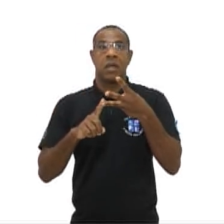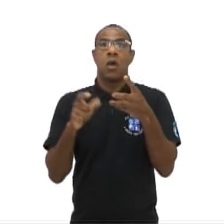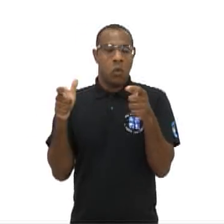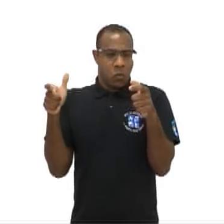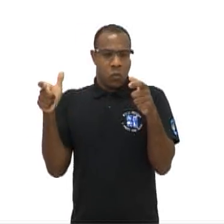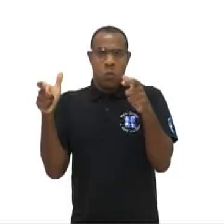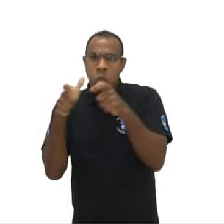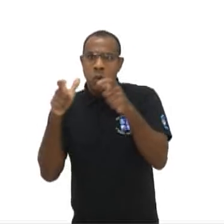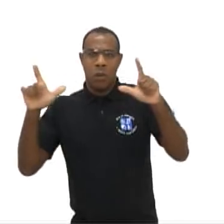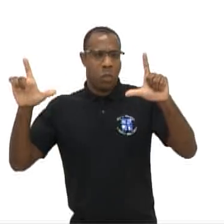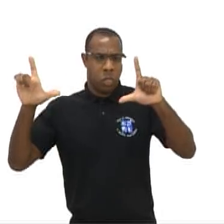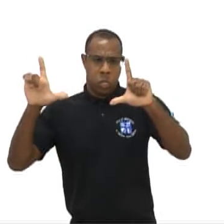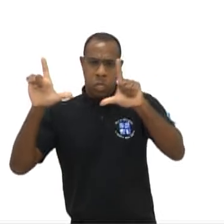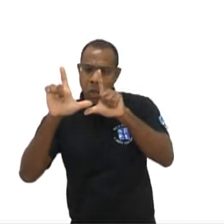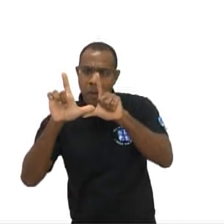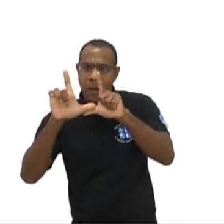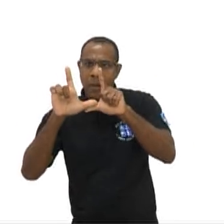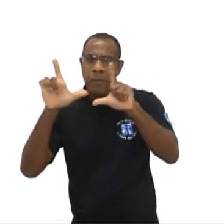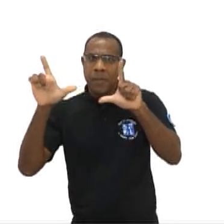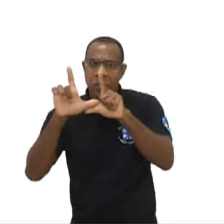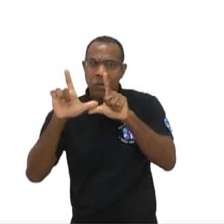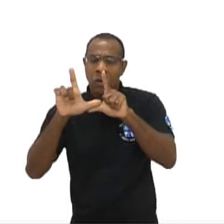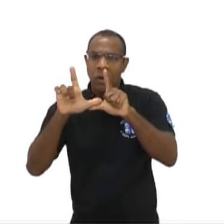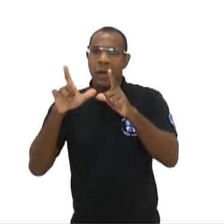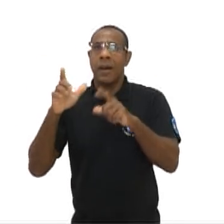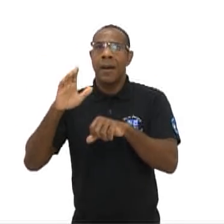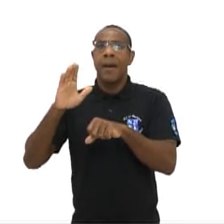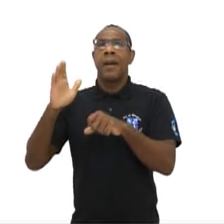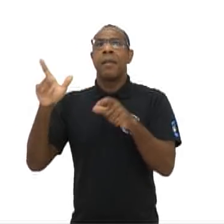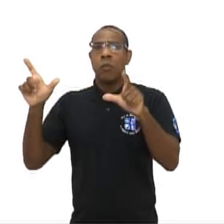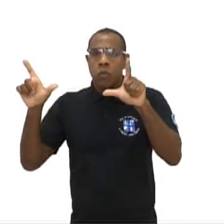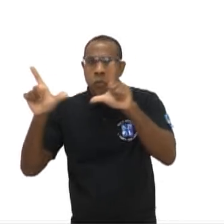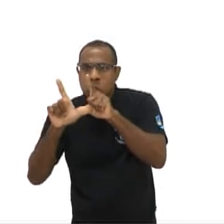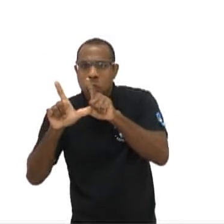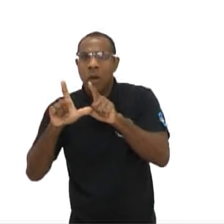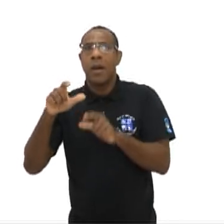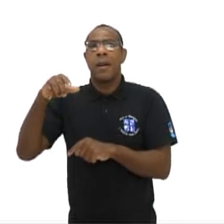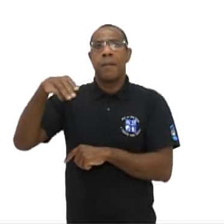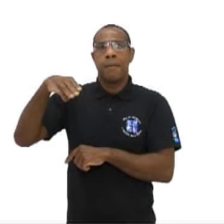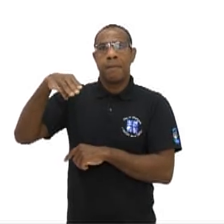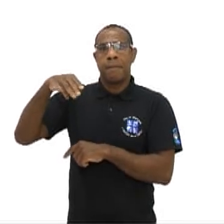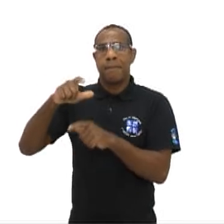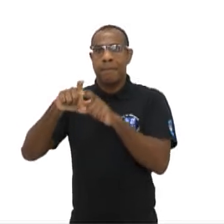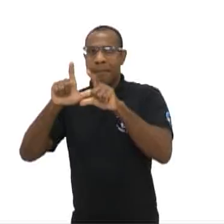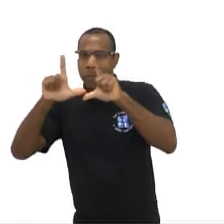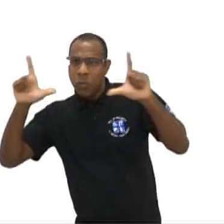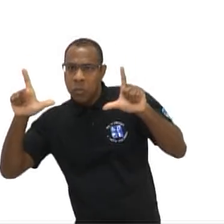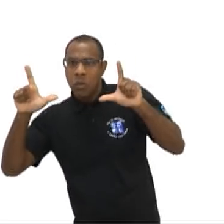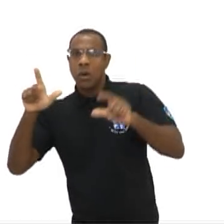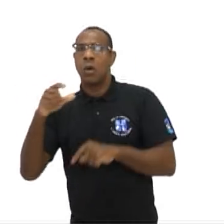menor o ângulo, menor será o número de imagens. Então, um tempinho para vocês pensarem na resposta.